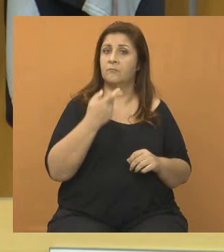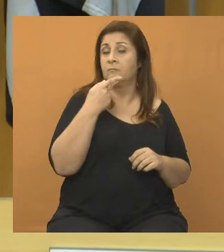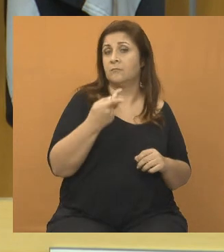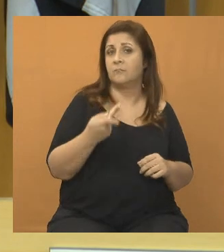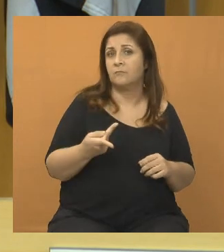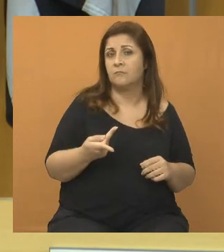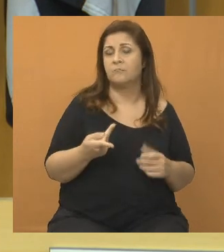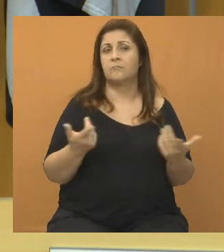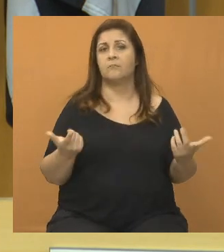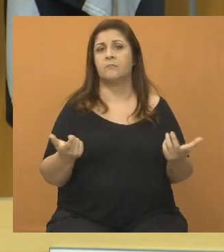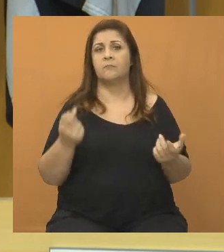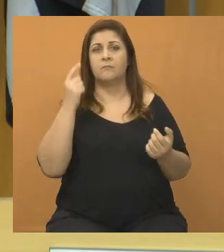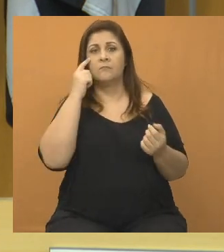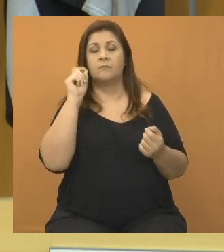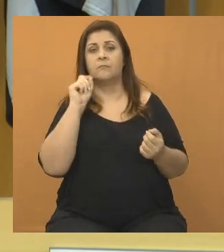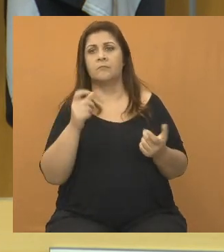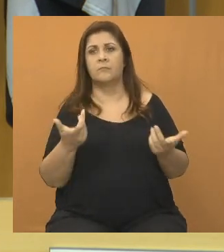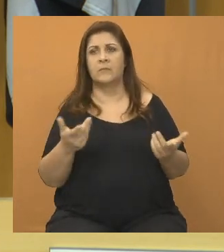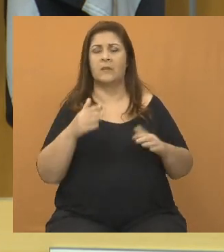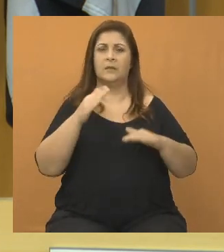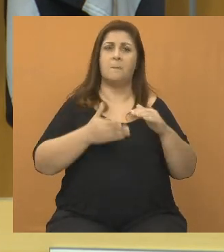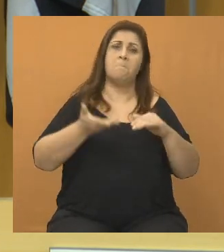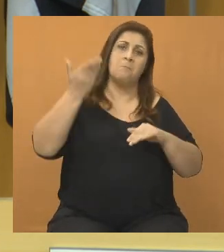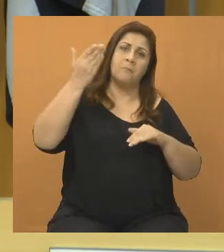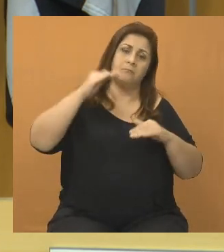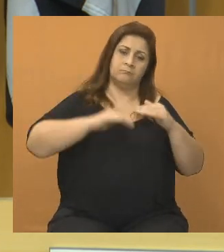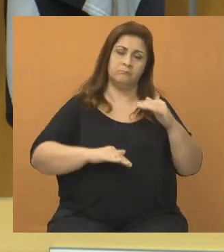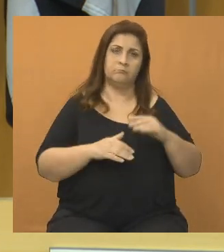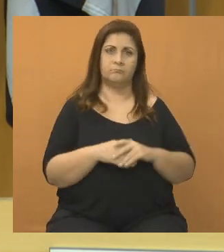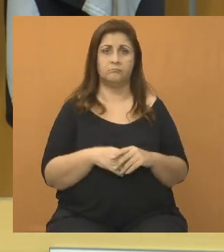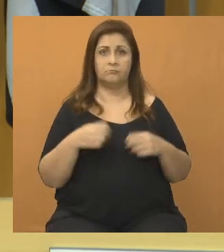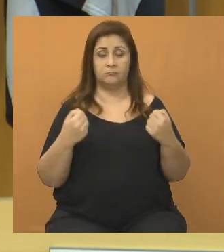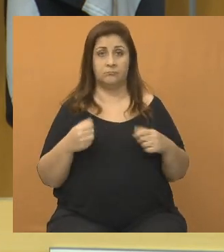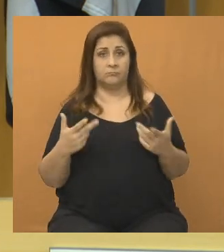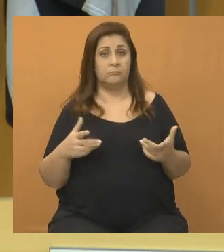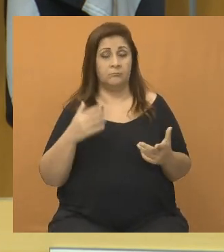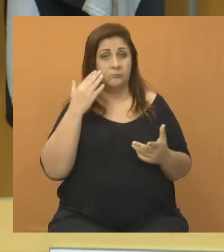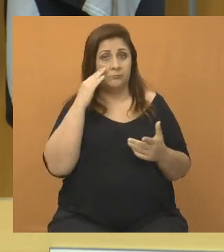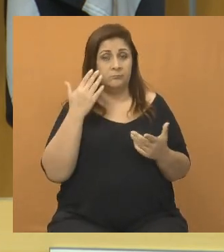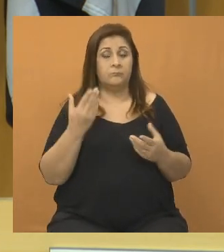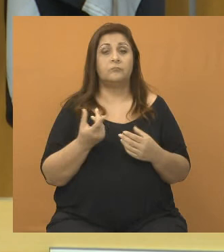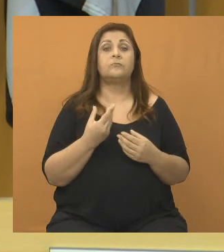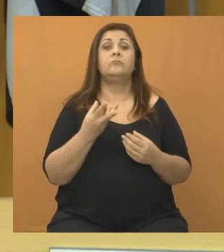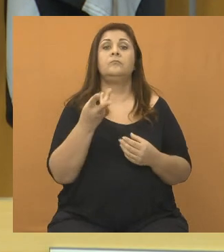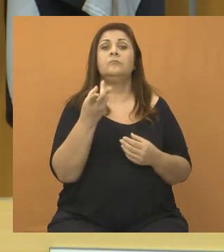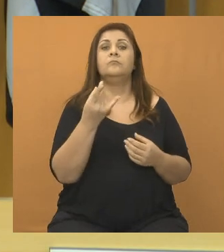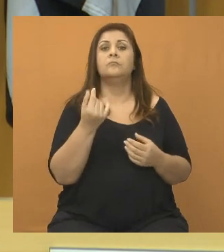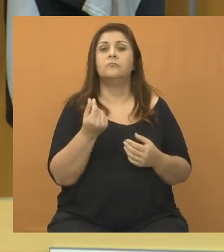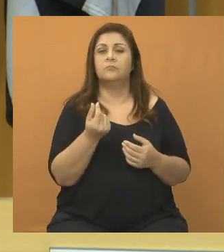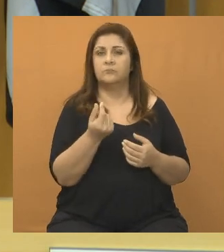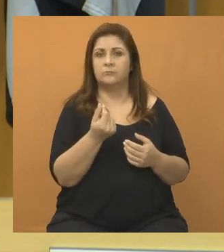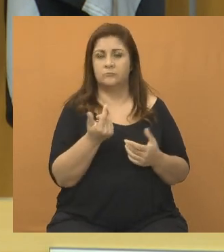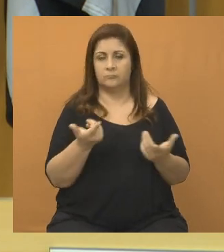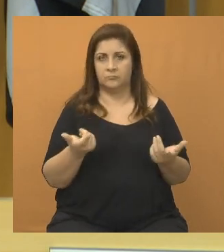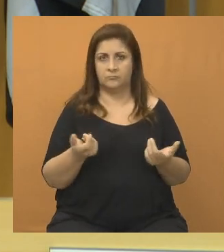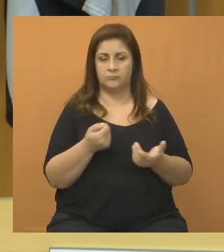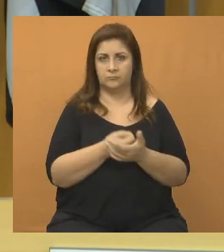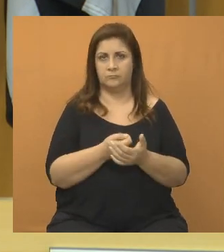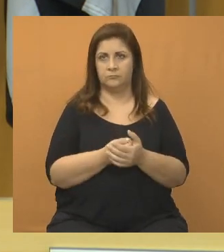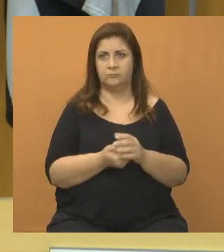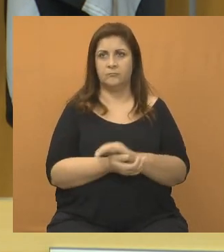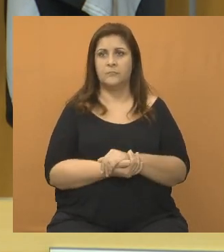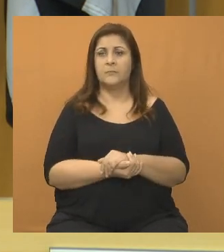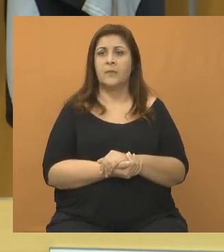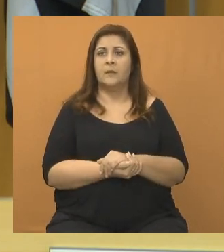um orçamento, né, porque às vezes é mais ou menos, então o vereador tem que ter essa noção, né, de quanto que ele quer gastar naquilo,